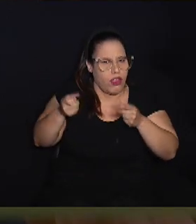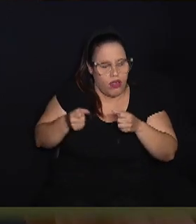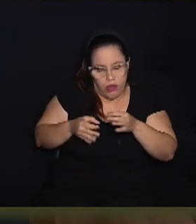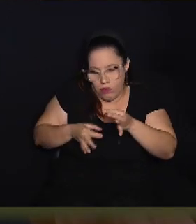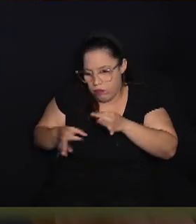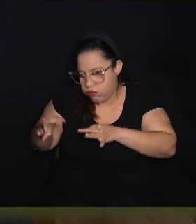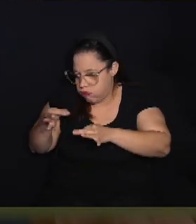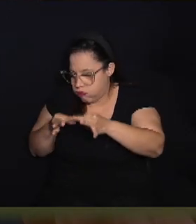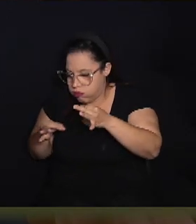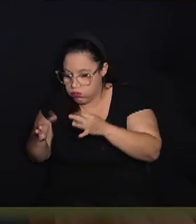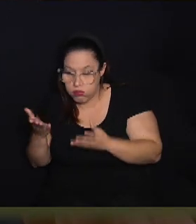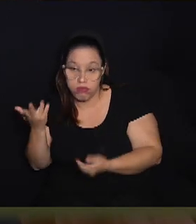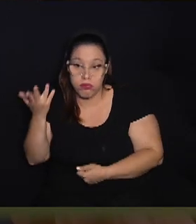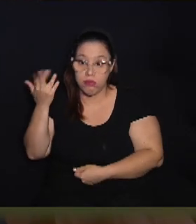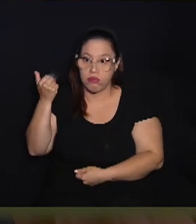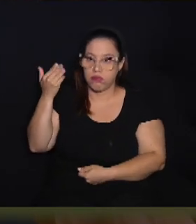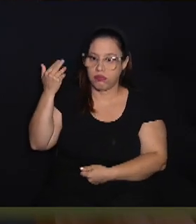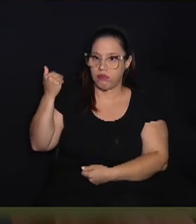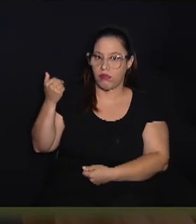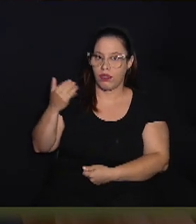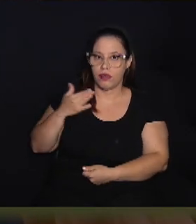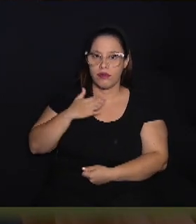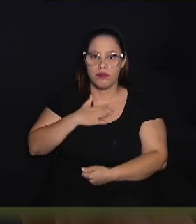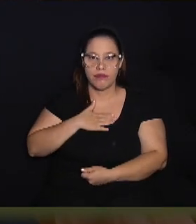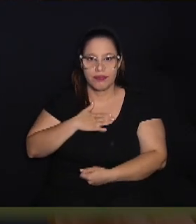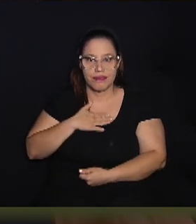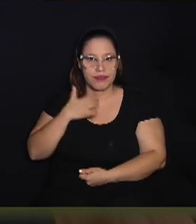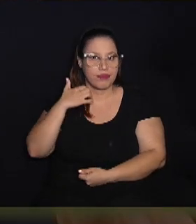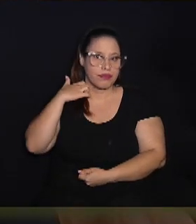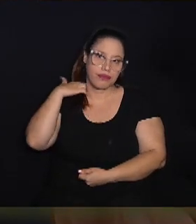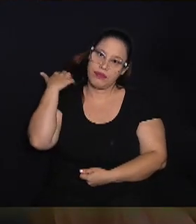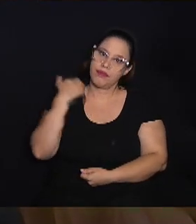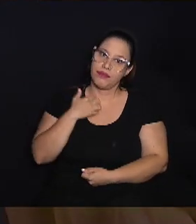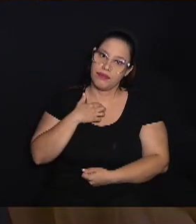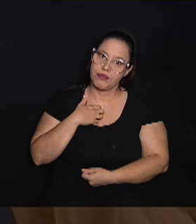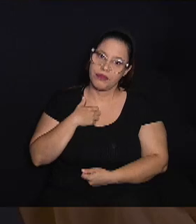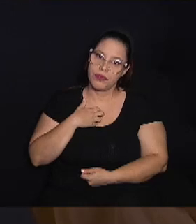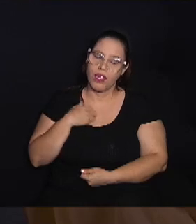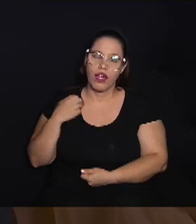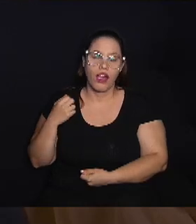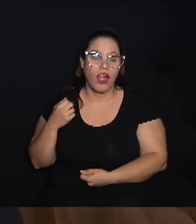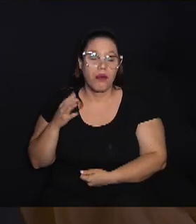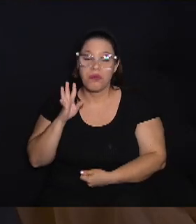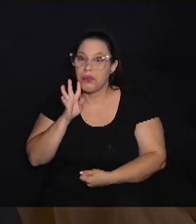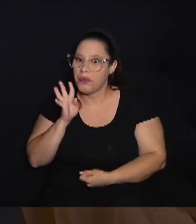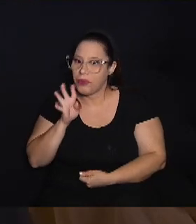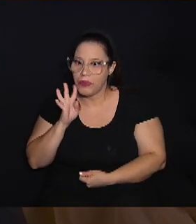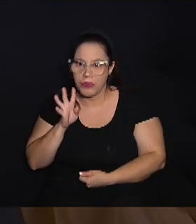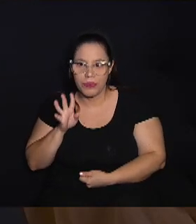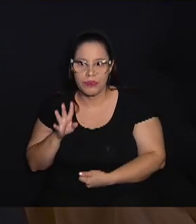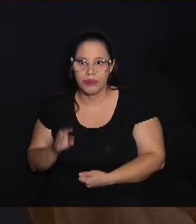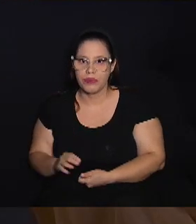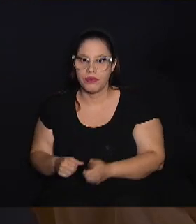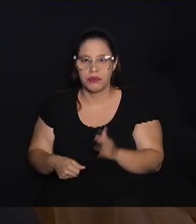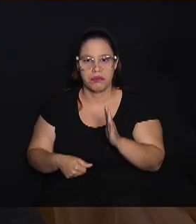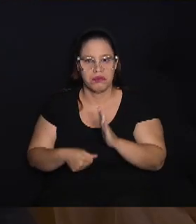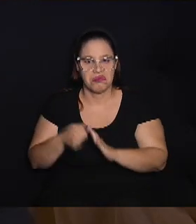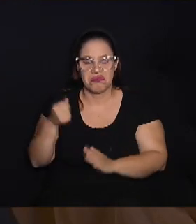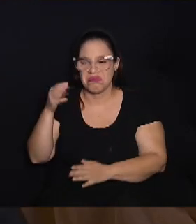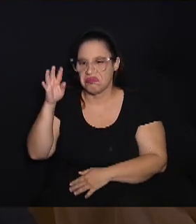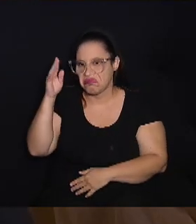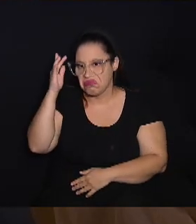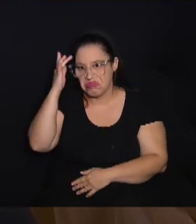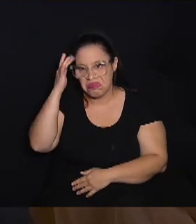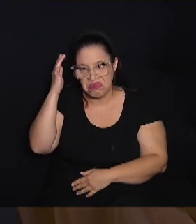tantos anos atrás, que para mim isso, nossa, é extremamente interessante, né? Uma vez que eu nunca imaginei que